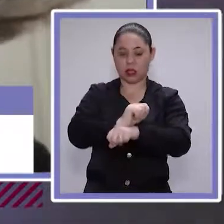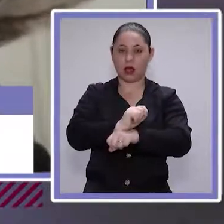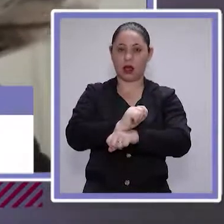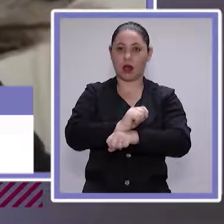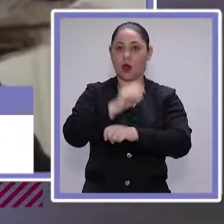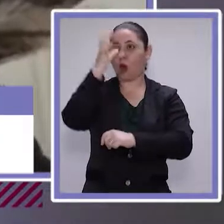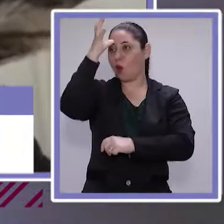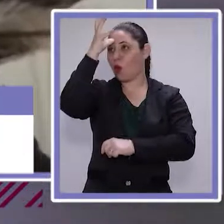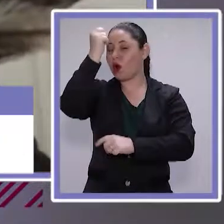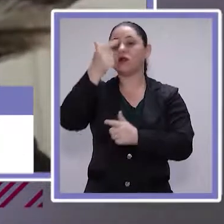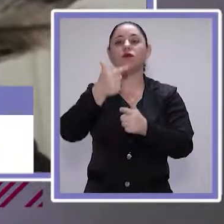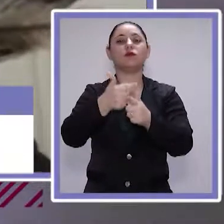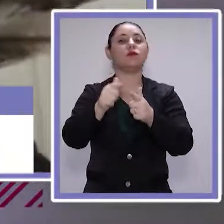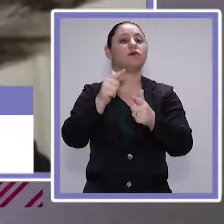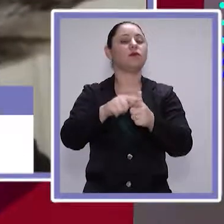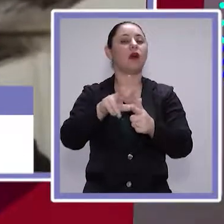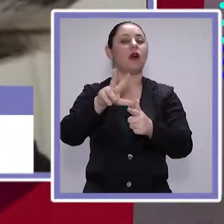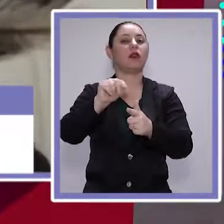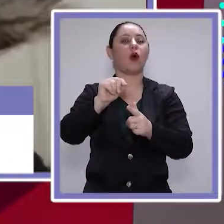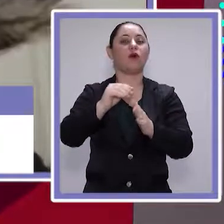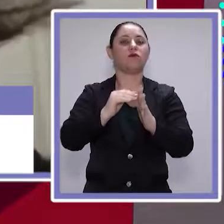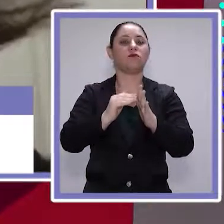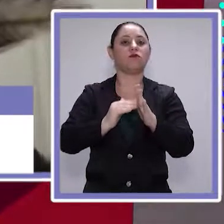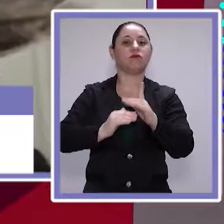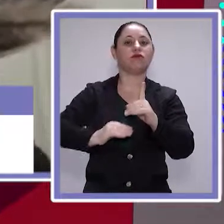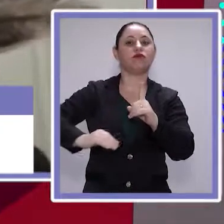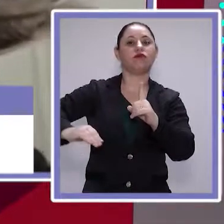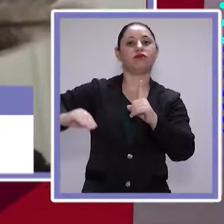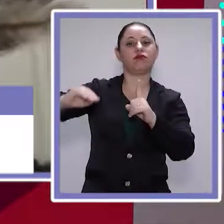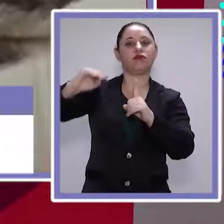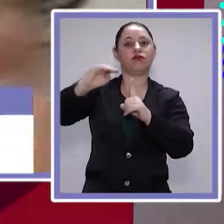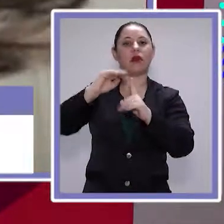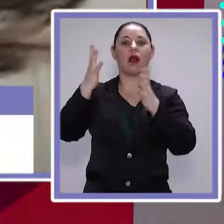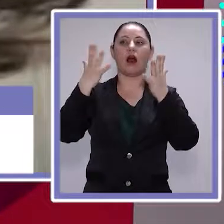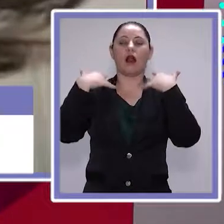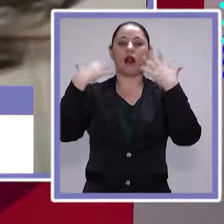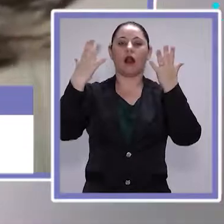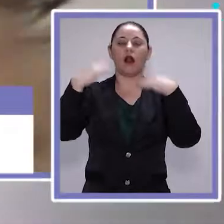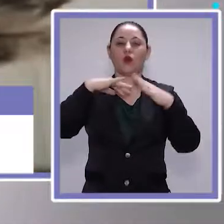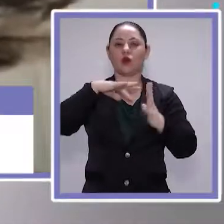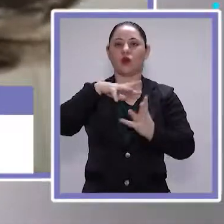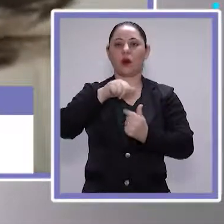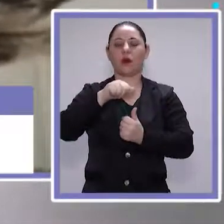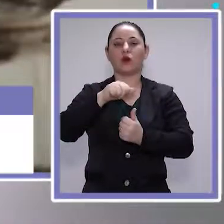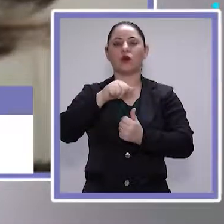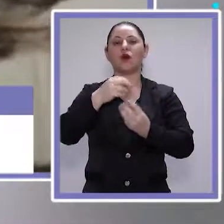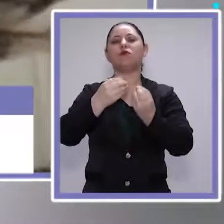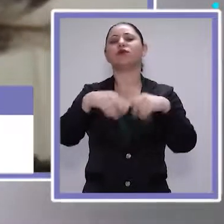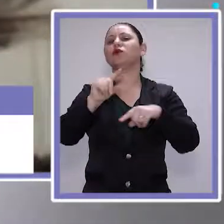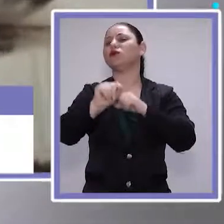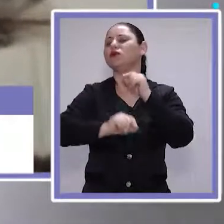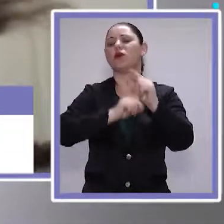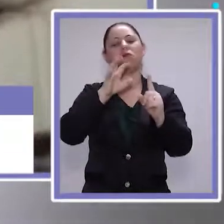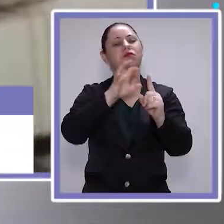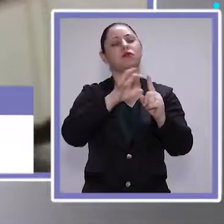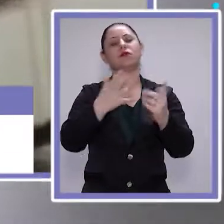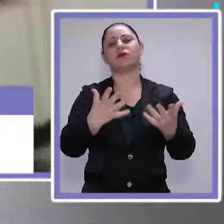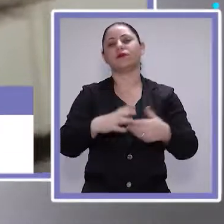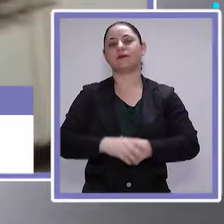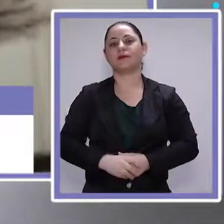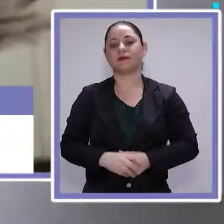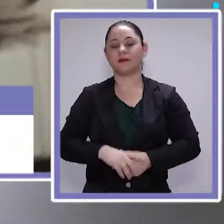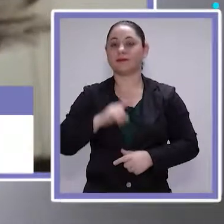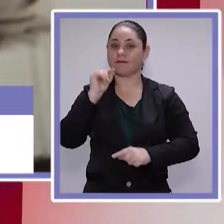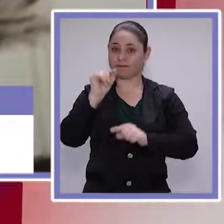né? Quando você fala em aumento da temperatura, você automaticamente torna por obrigatoriedade todo